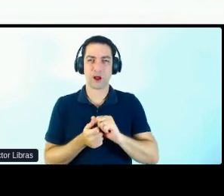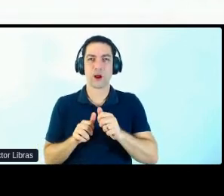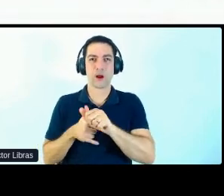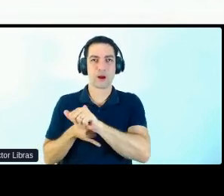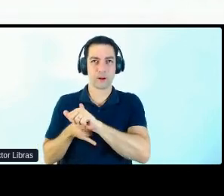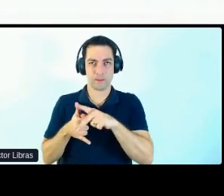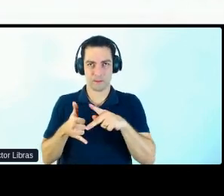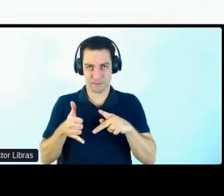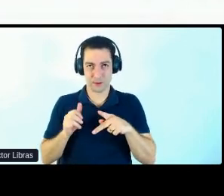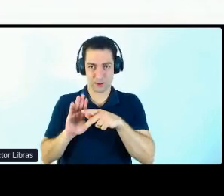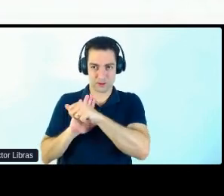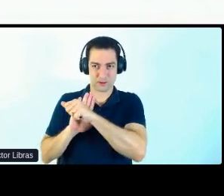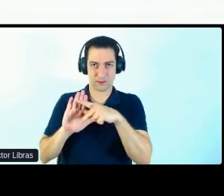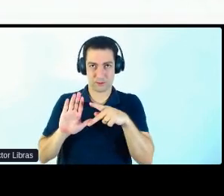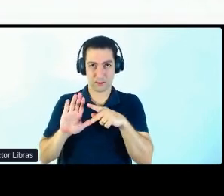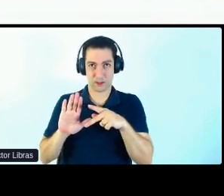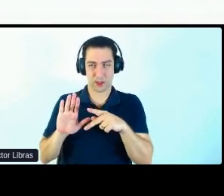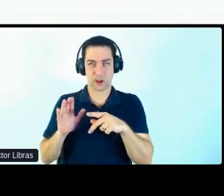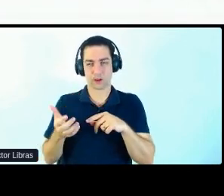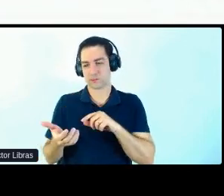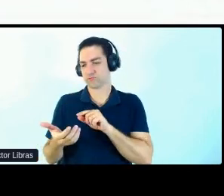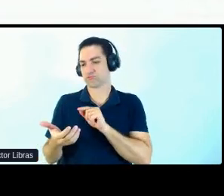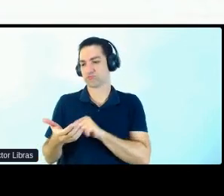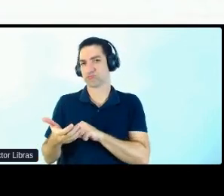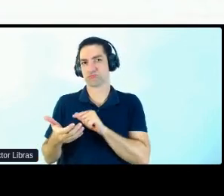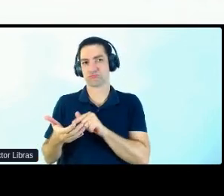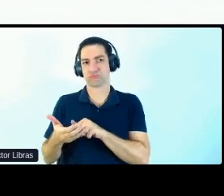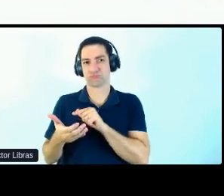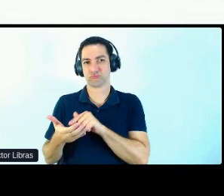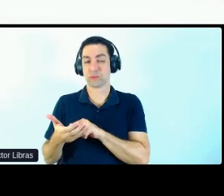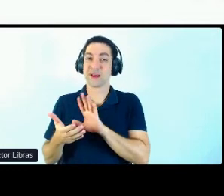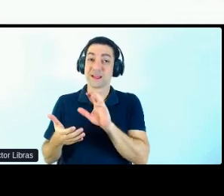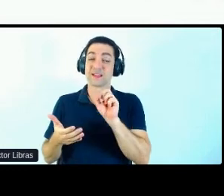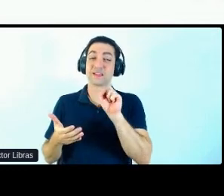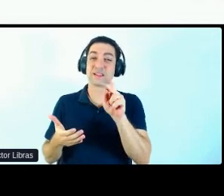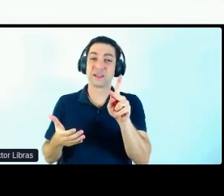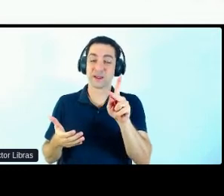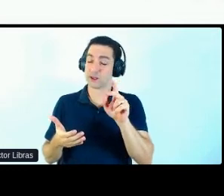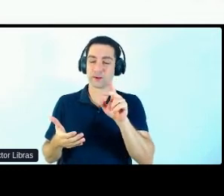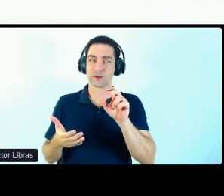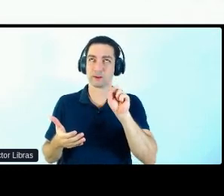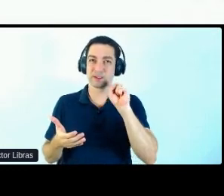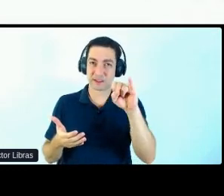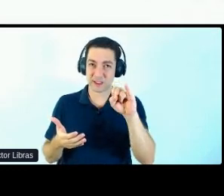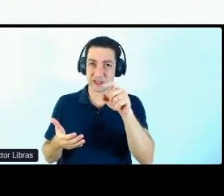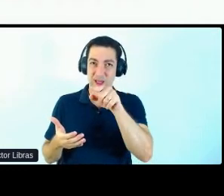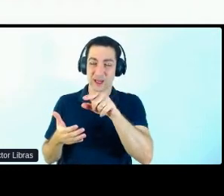é claro, que se esse aplicativo estiver preparado para leitura, né?